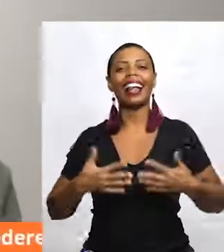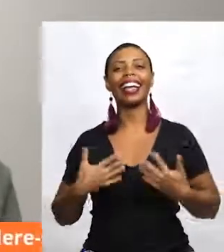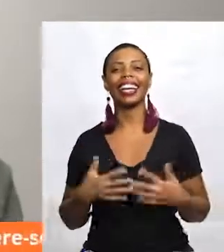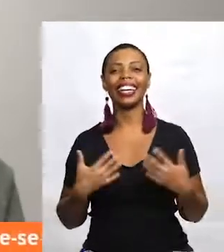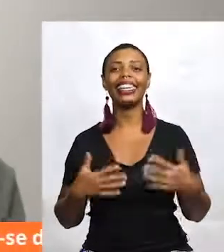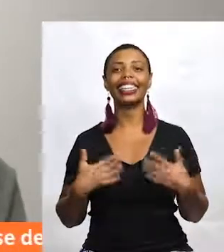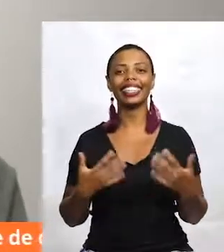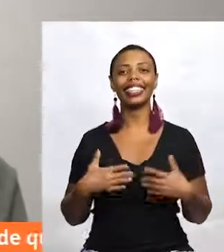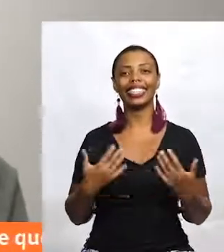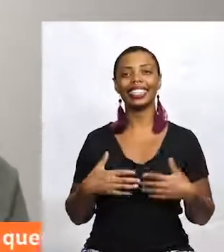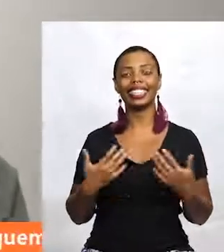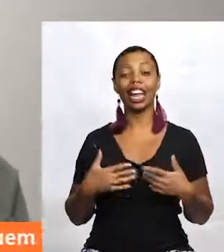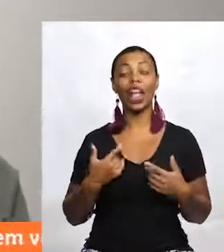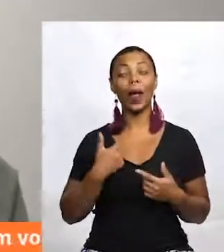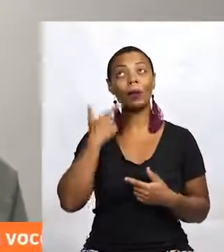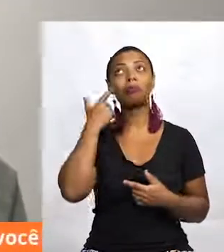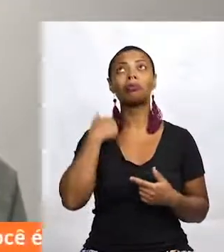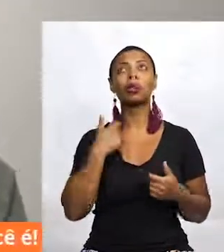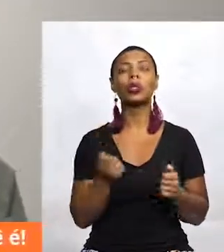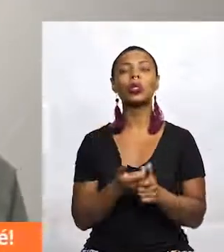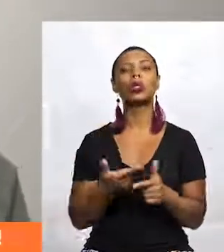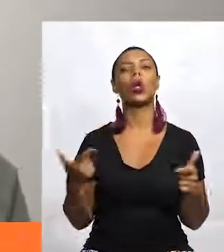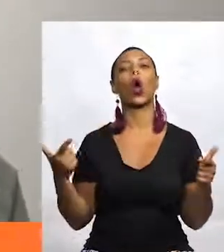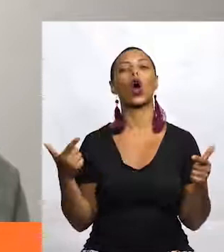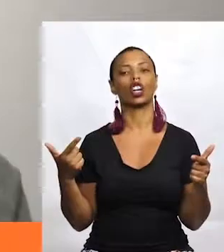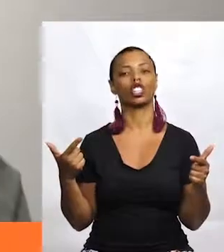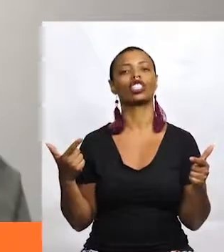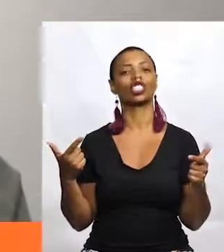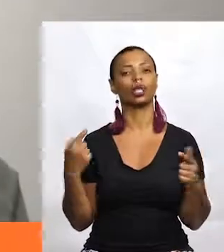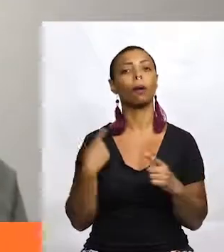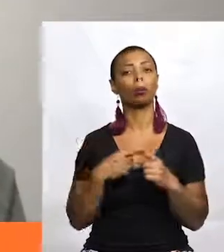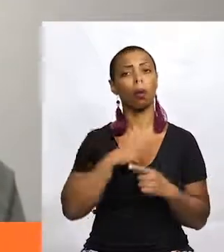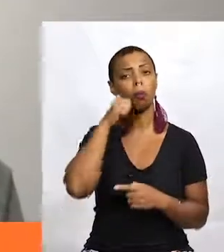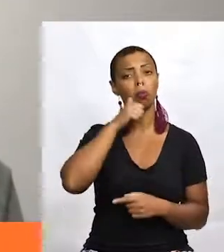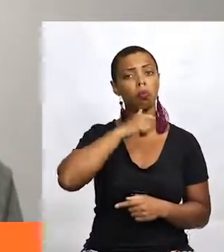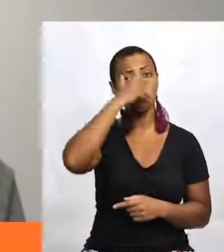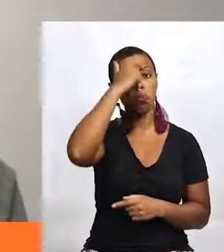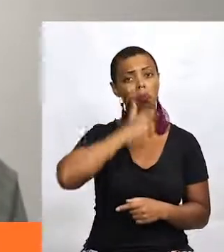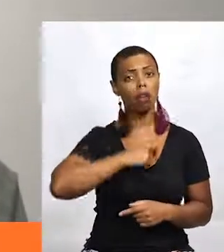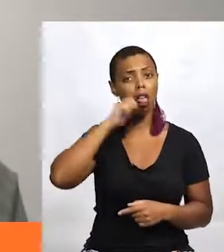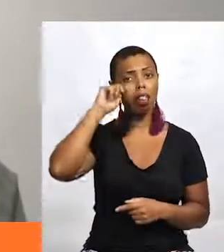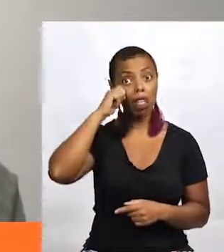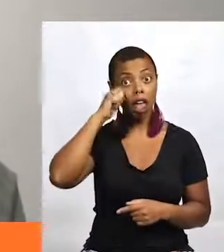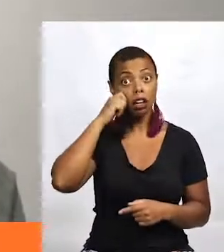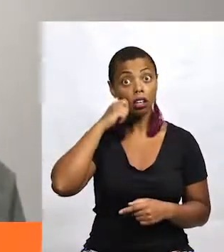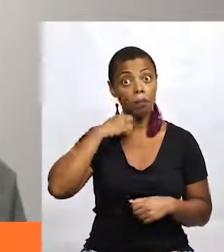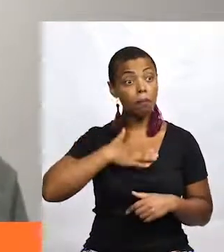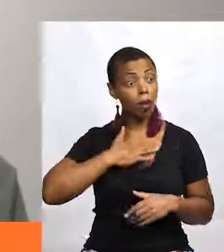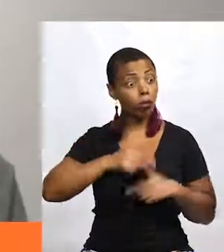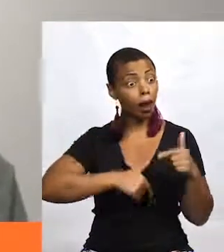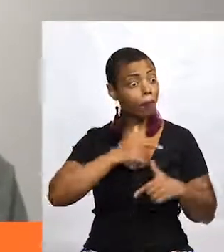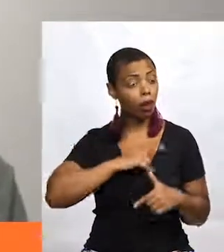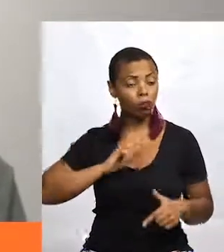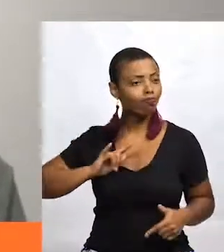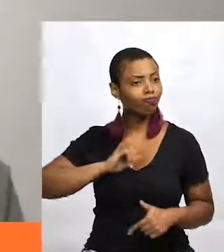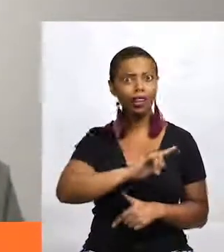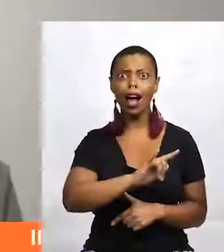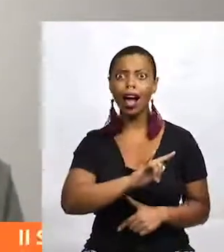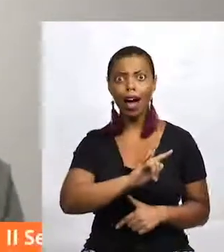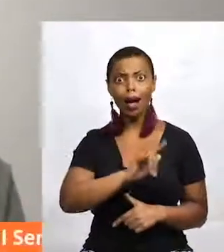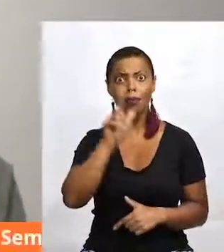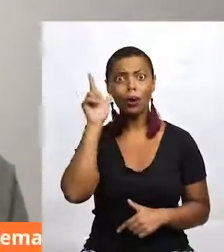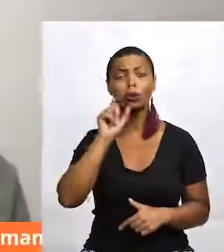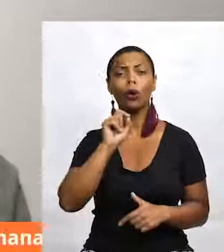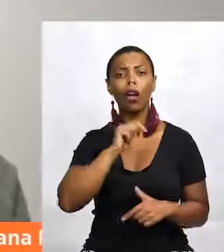que eu sou uma pessoa muito sortuda, né? Por ser uma mulher, por ser uma mulher negra, e fazer o que eu gosto de fazer, fazer o que eu amo, que é